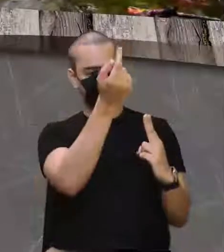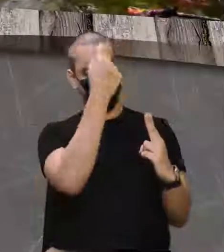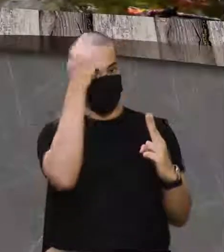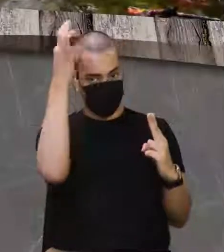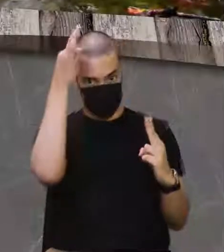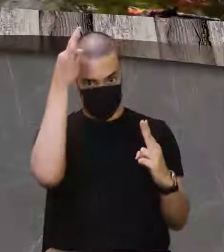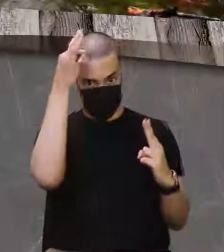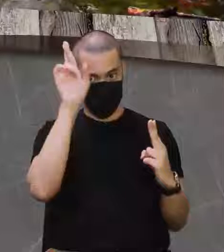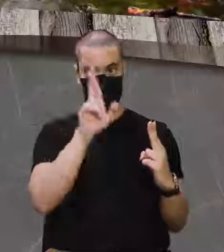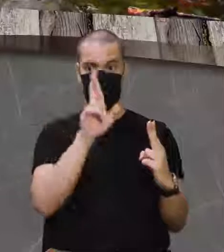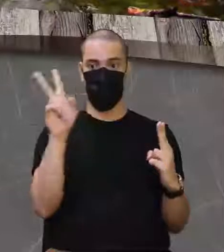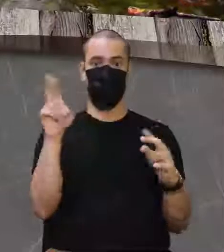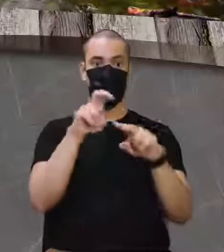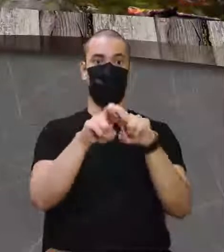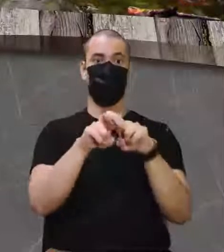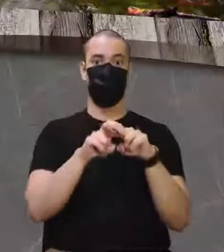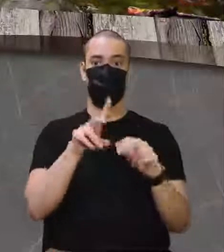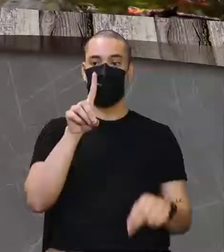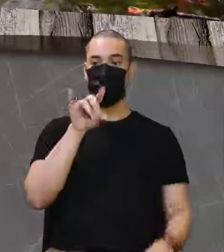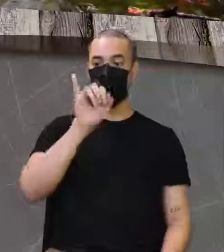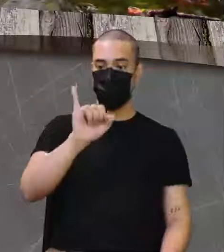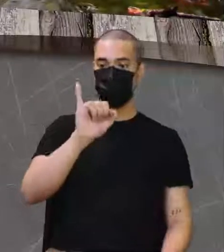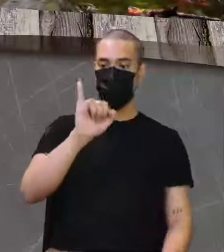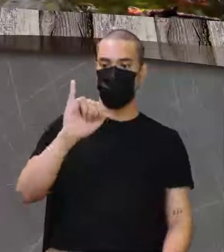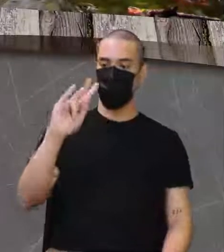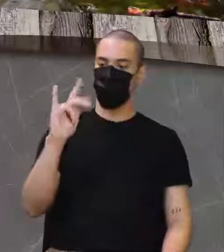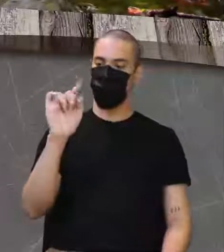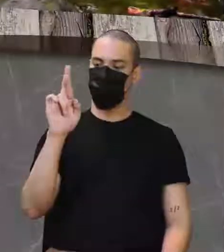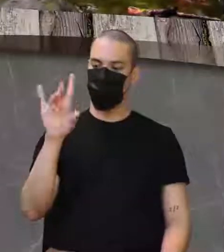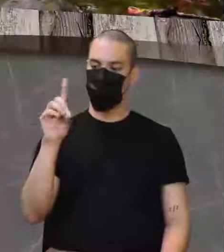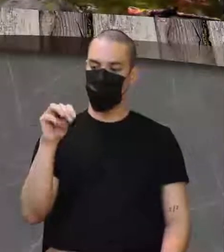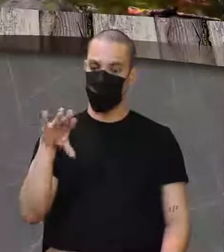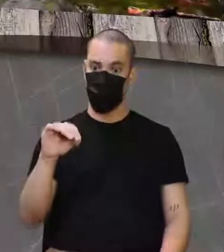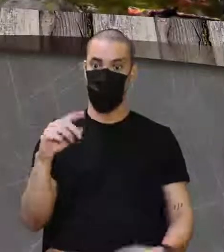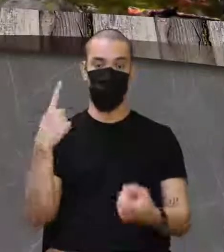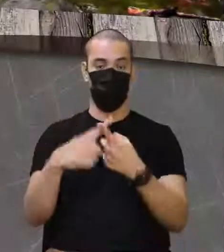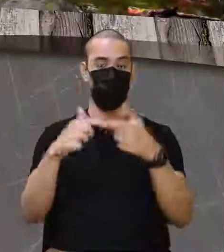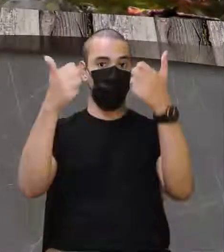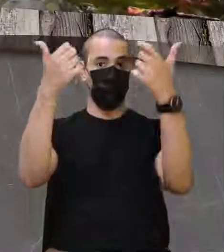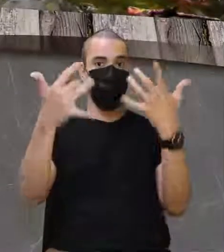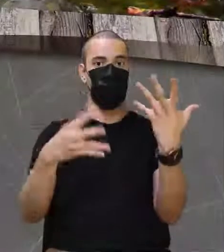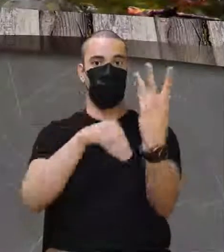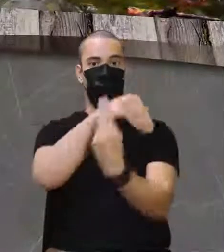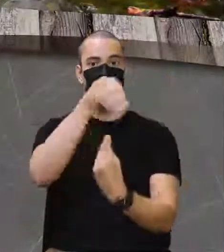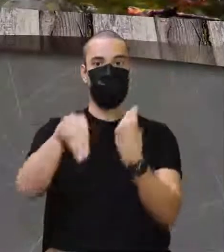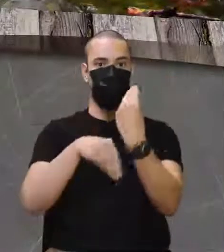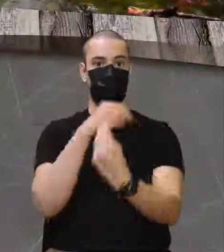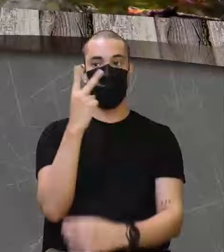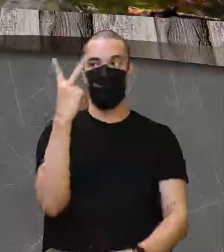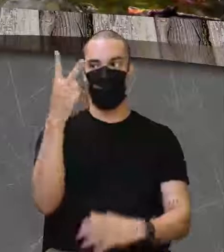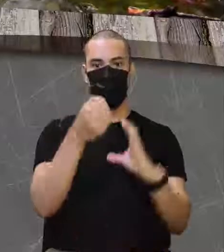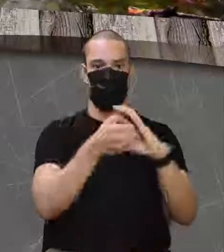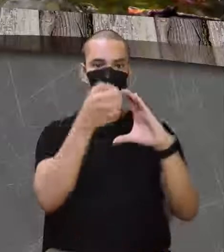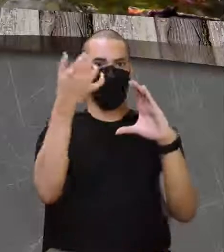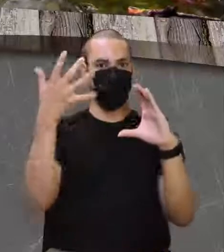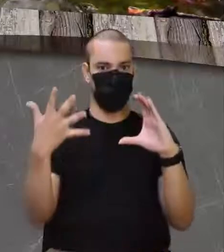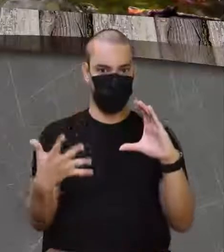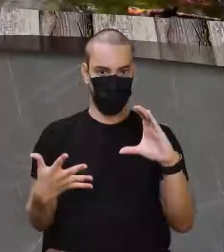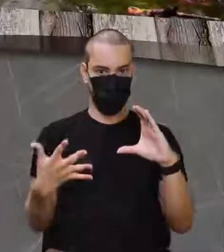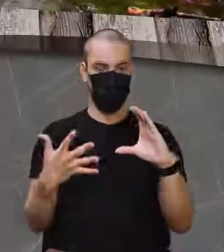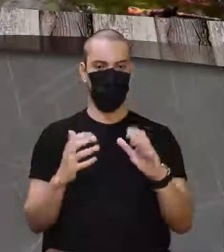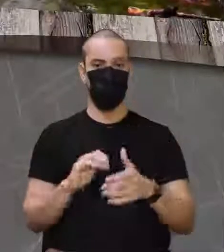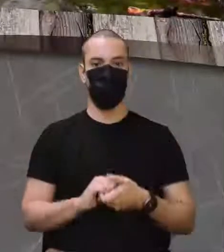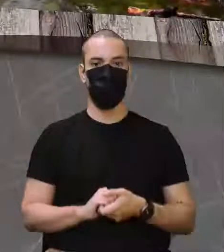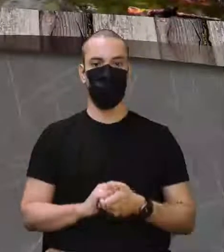meu cabelo. Por isso que é dihibridismo. A gente está falando da mistura entre 2 características, tá bom?